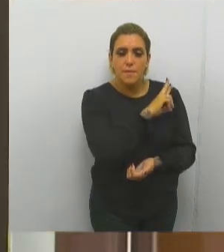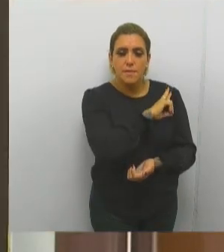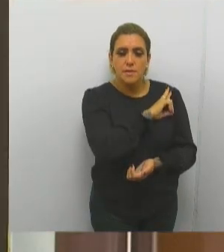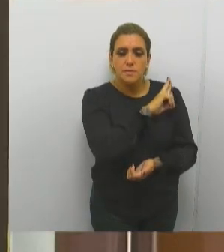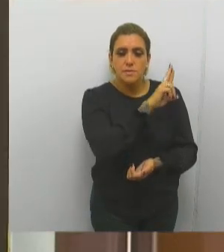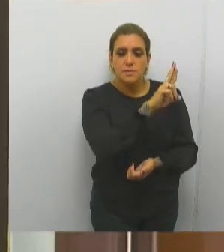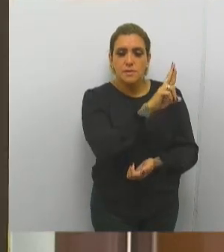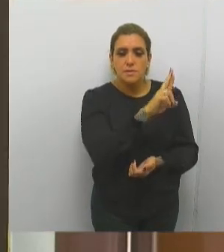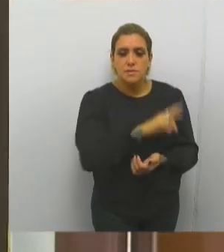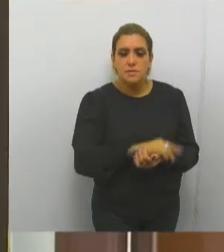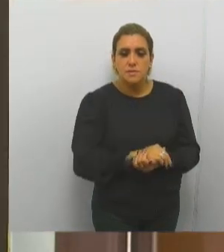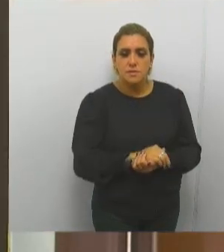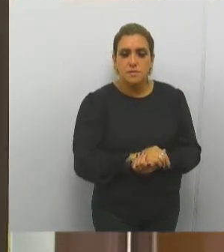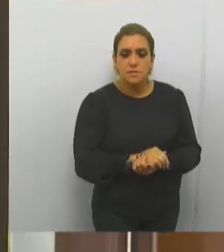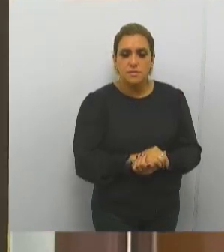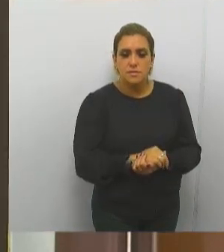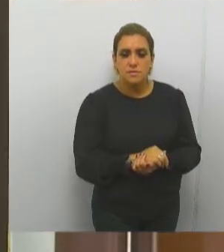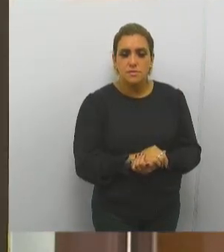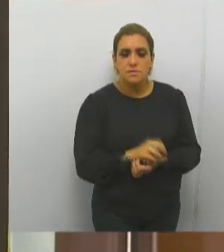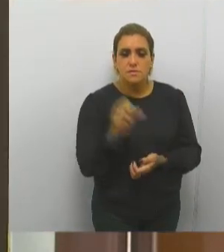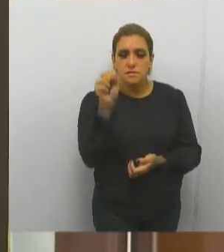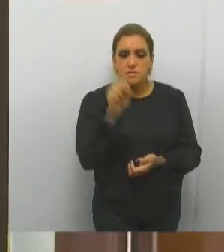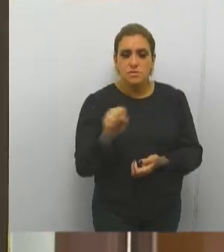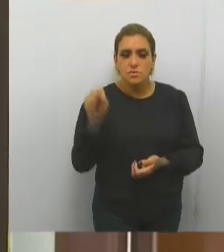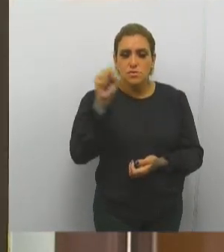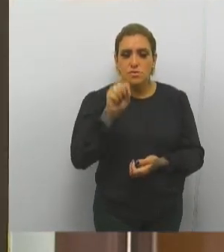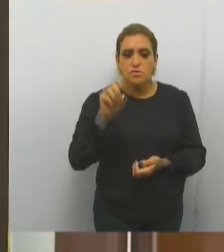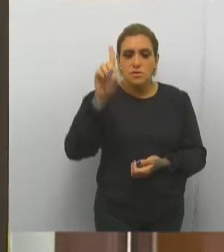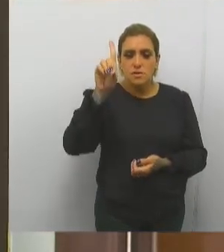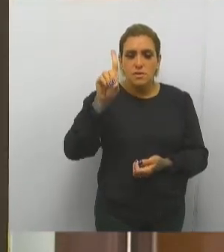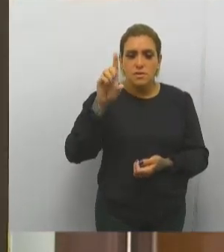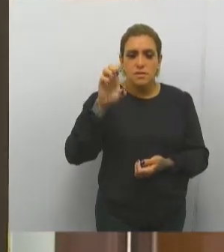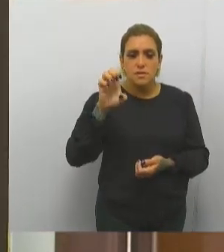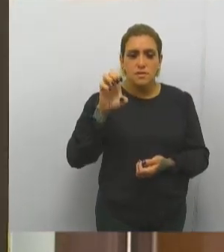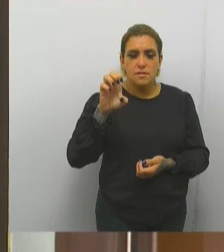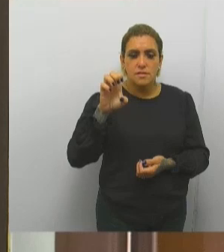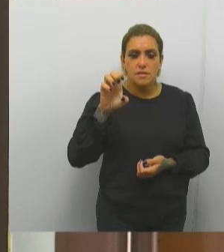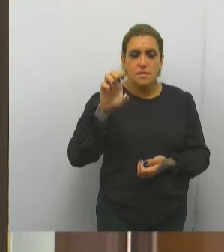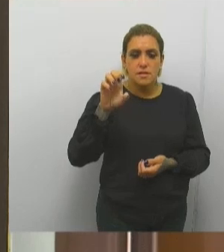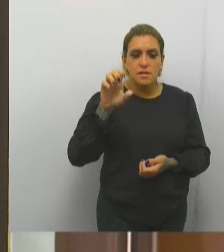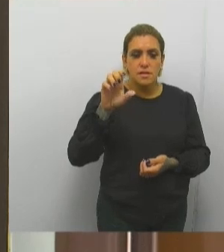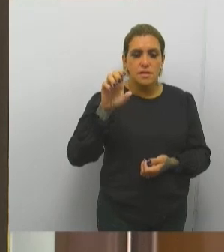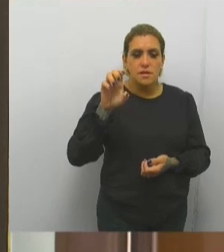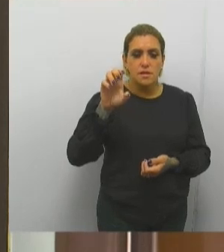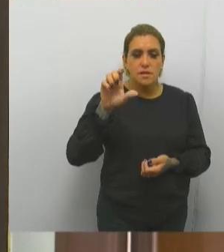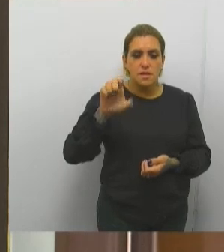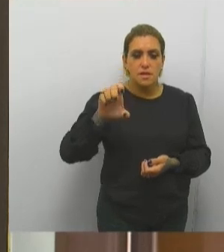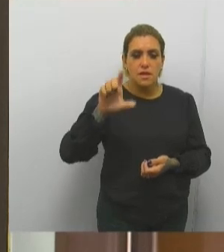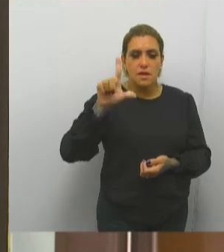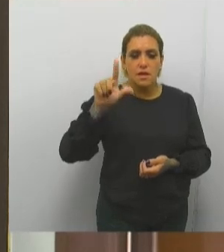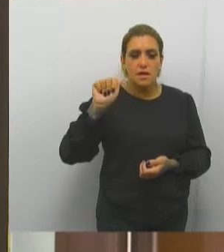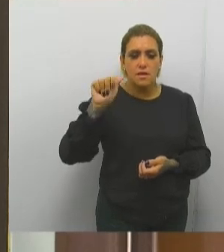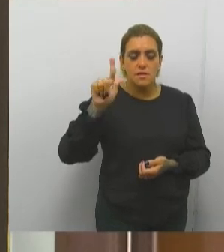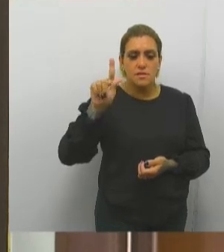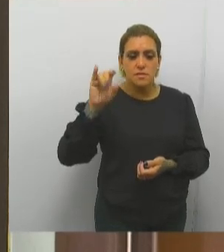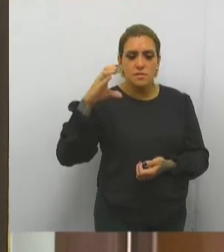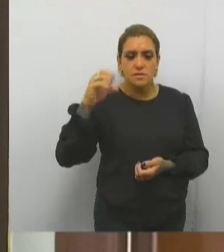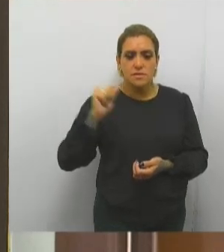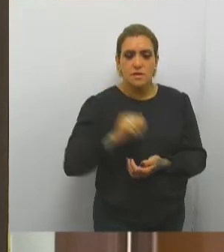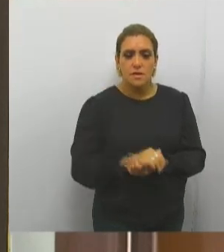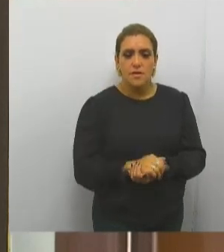por sessões e delegacias. Aqui em Angra, a nossa